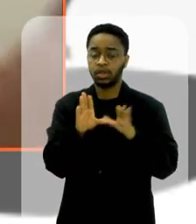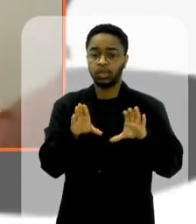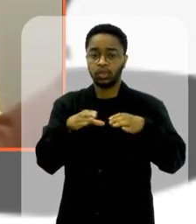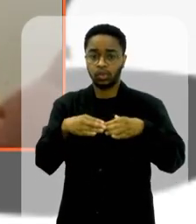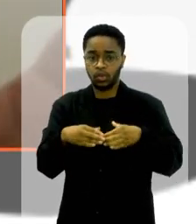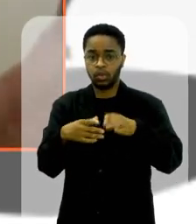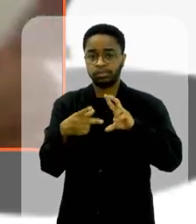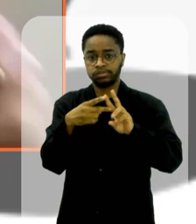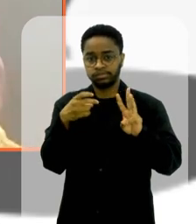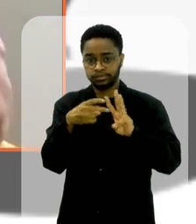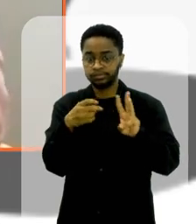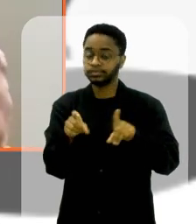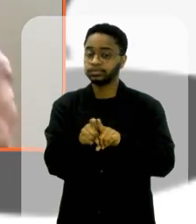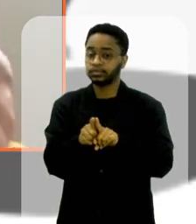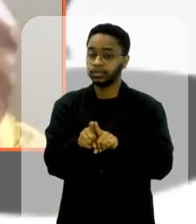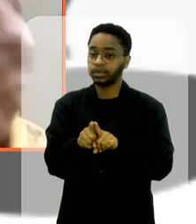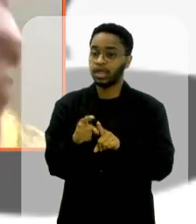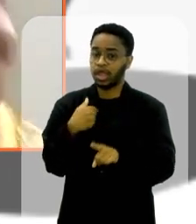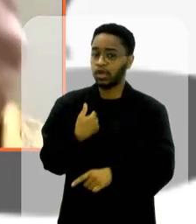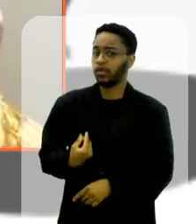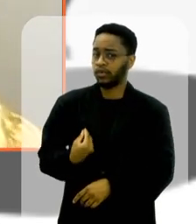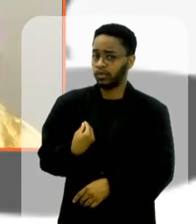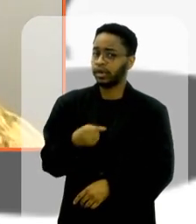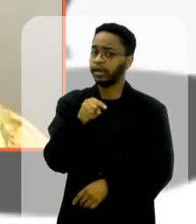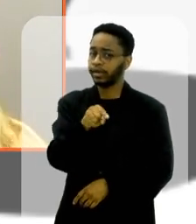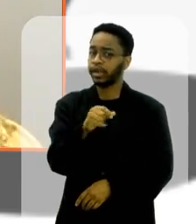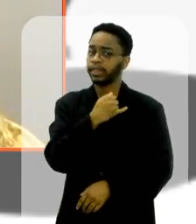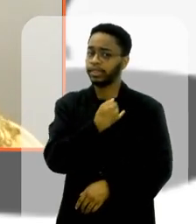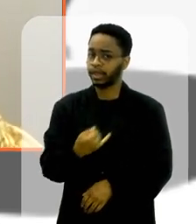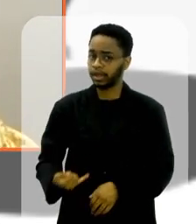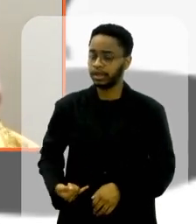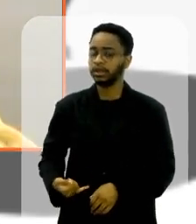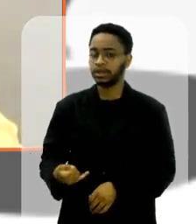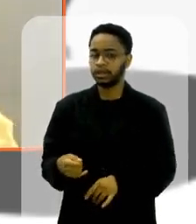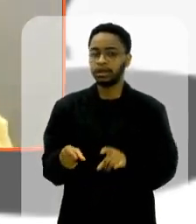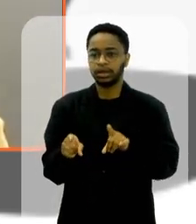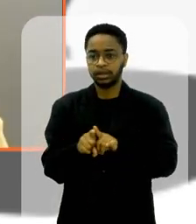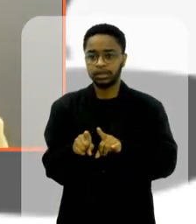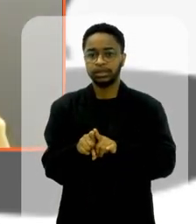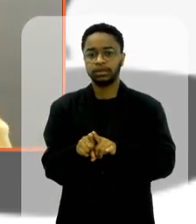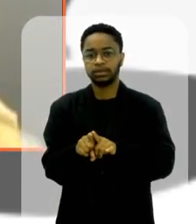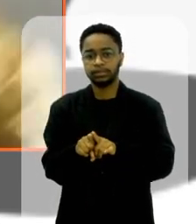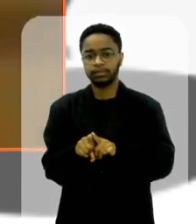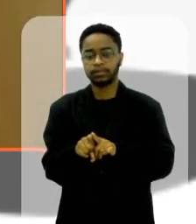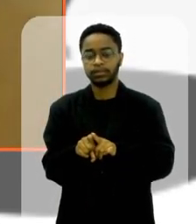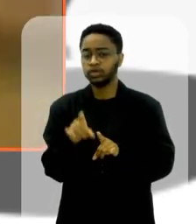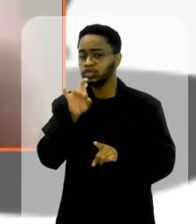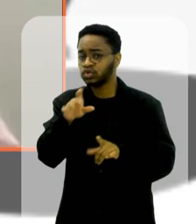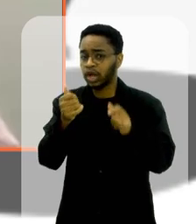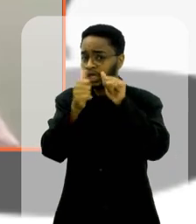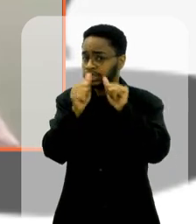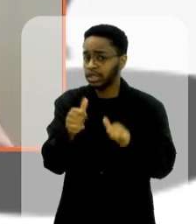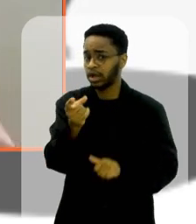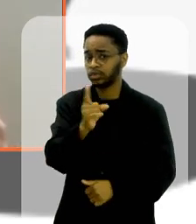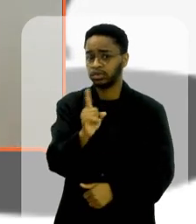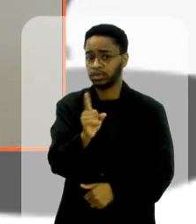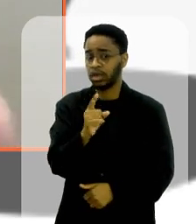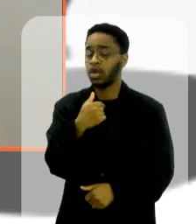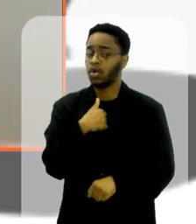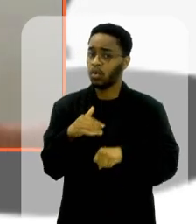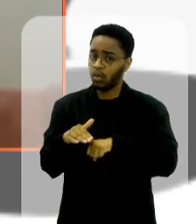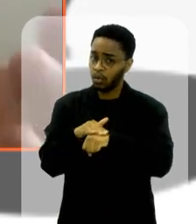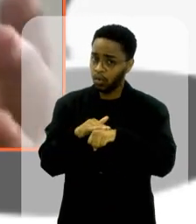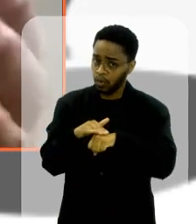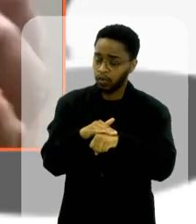nação Temiminosa. E ó, e eu tive aí, na Ilha do Governador, não visitei só a estátua, não. Fui